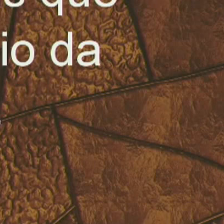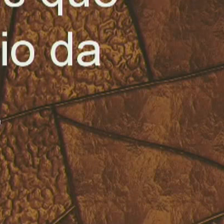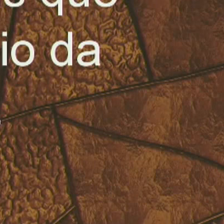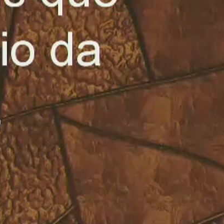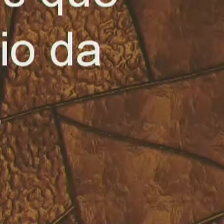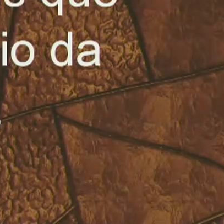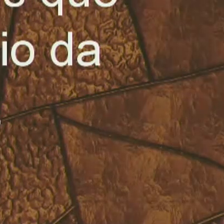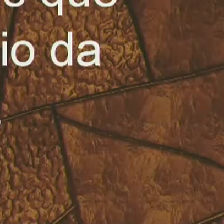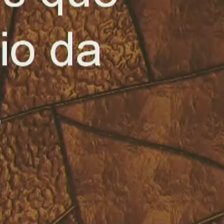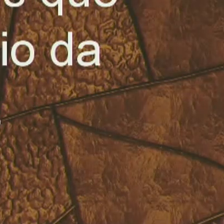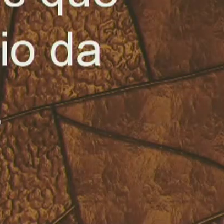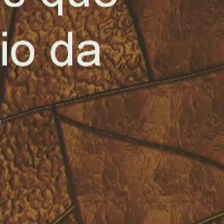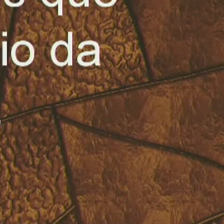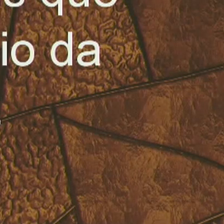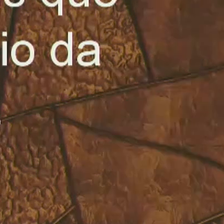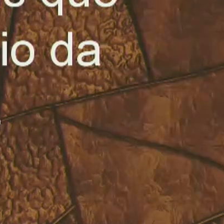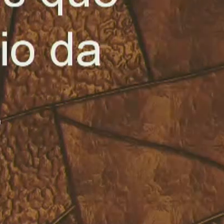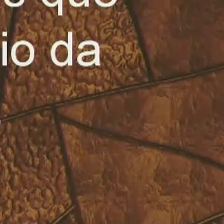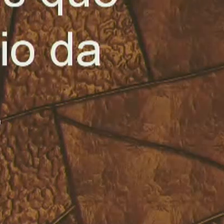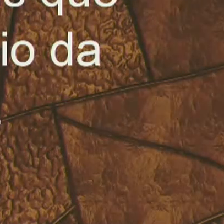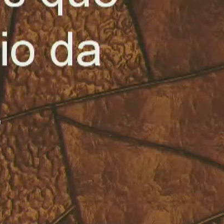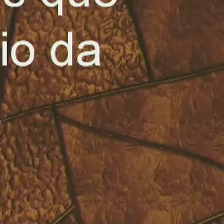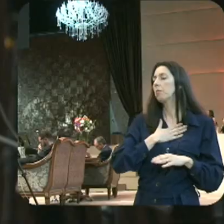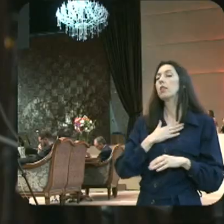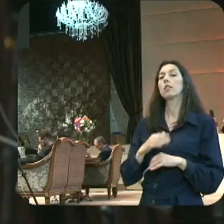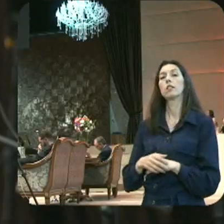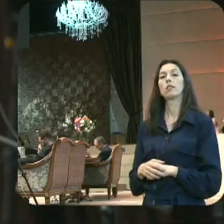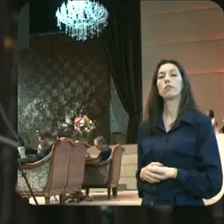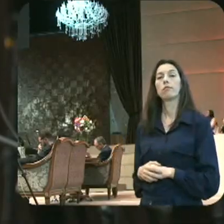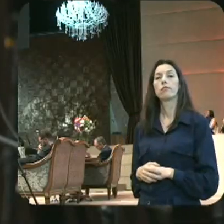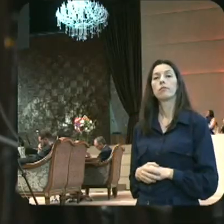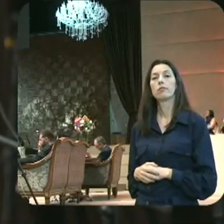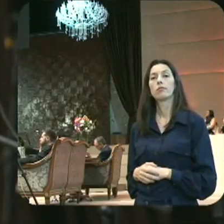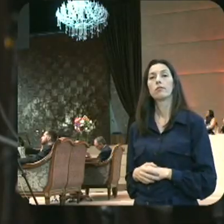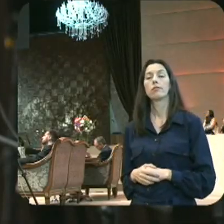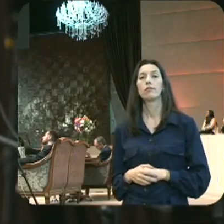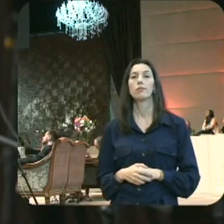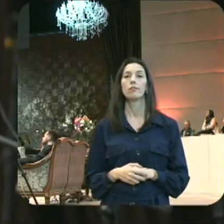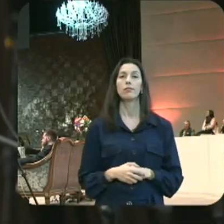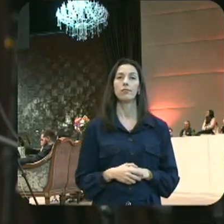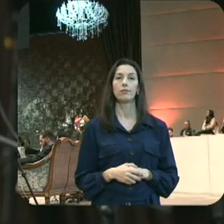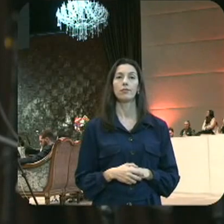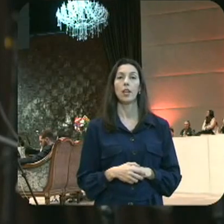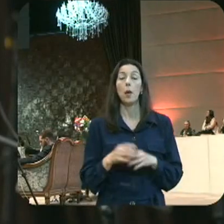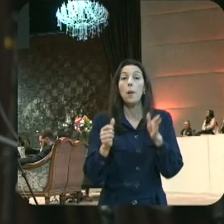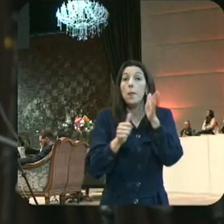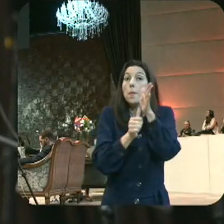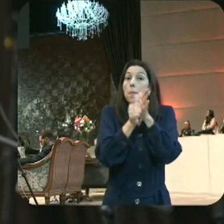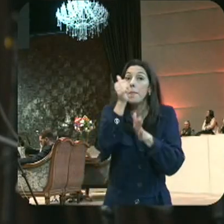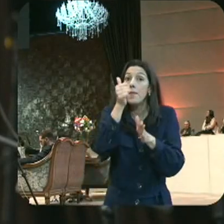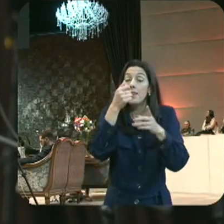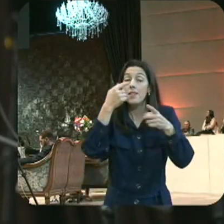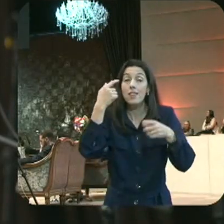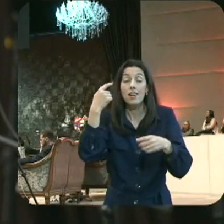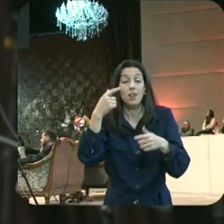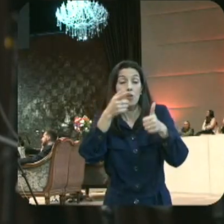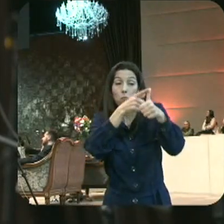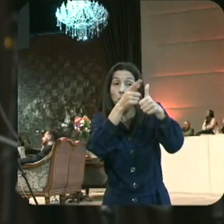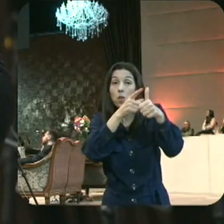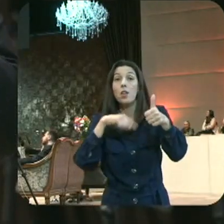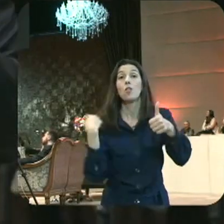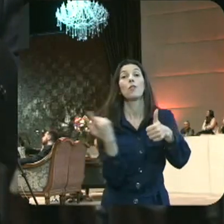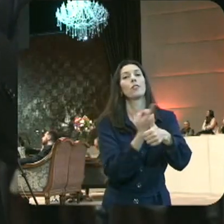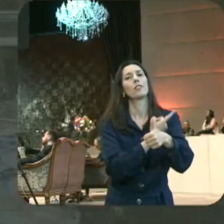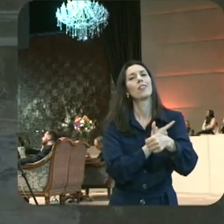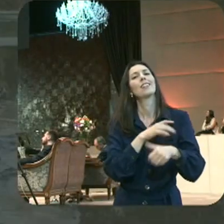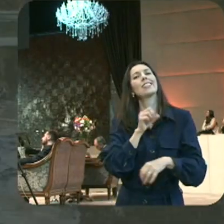no meio da minha tenda, e a prata por baixo. A primeira razão é que quando a